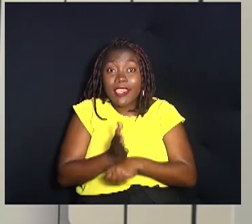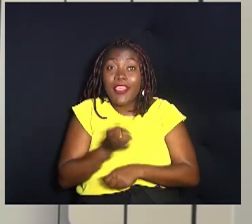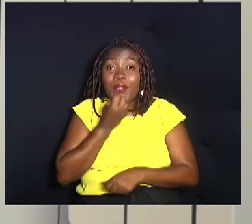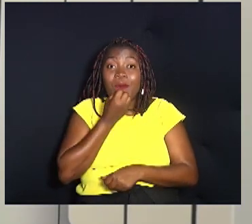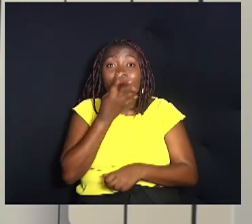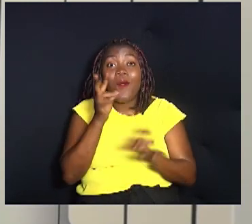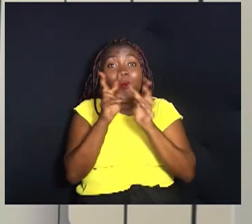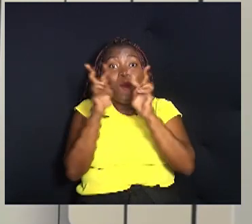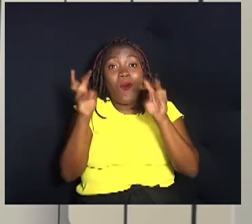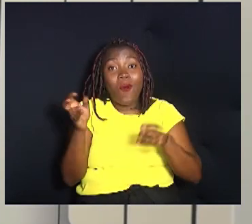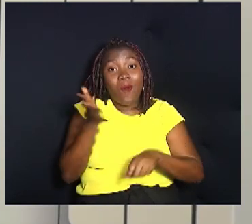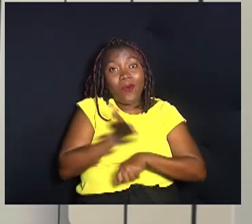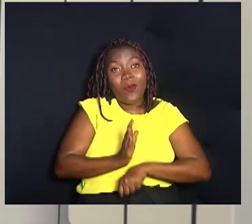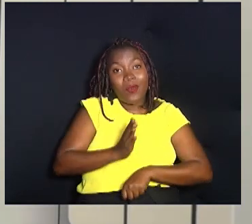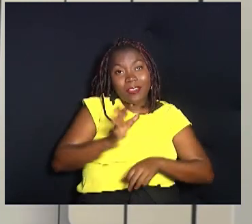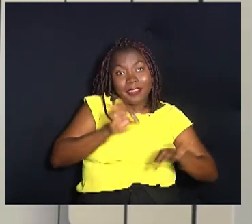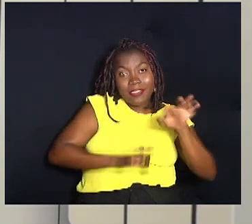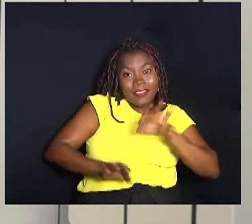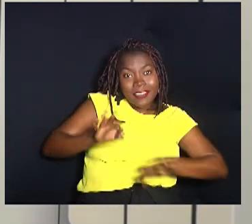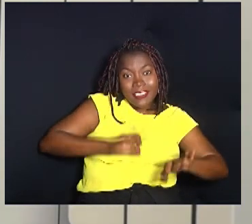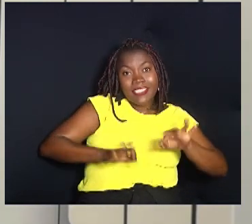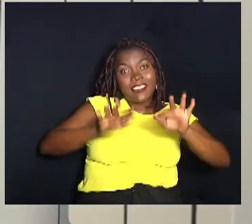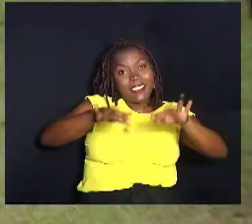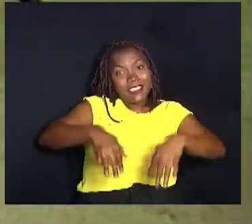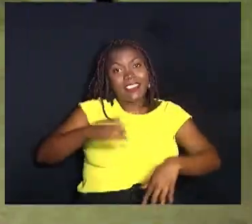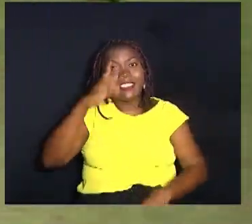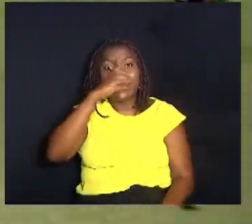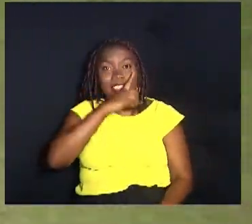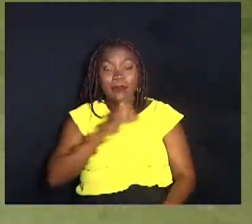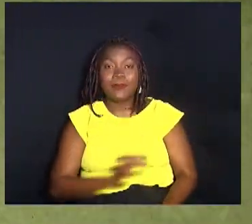a preparação delas para a final deste domingo.